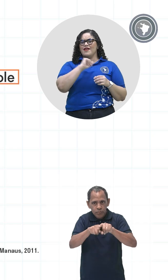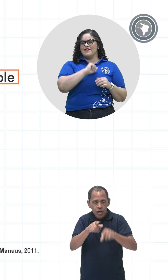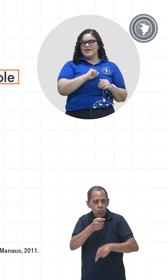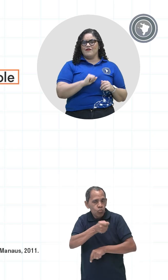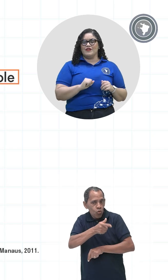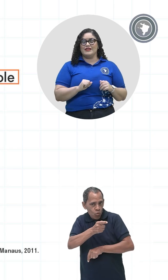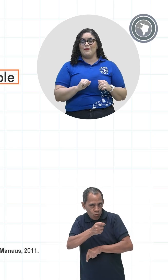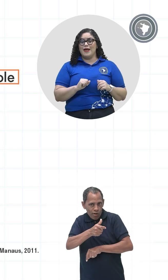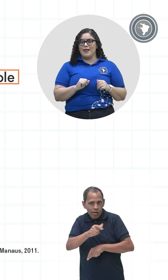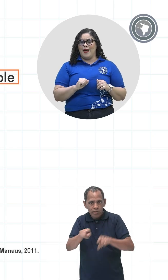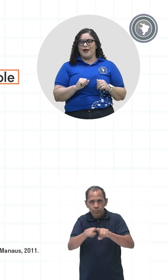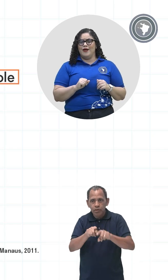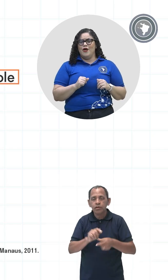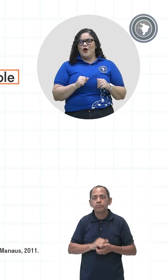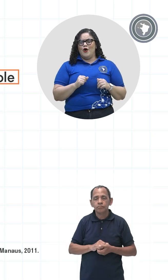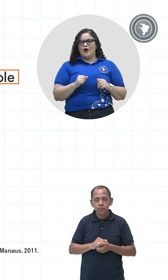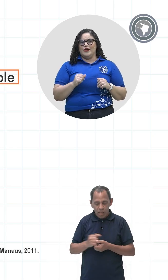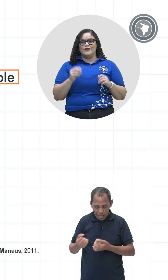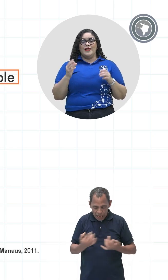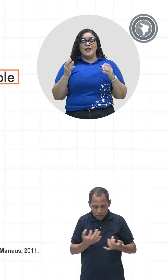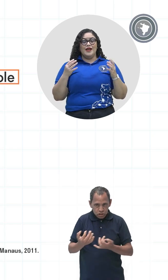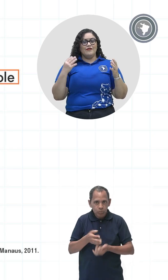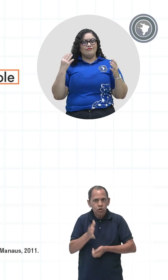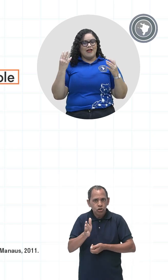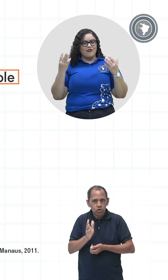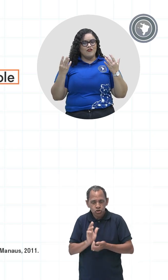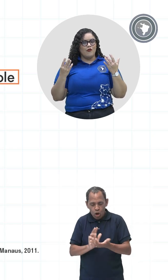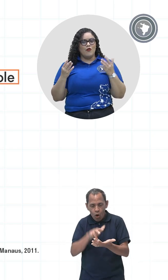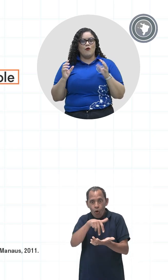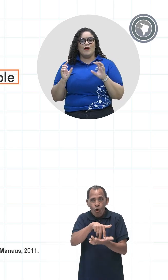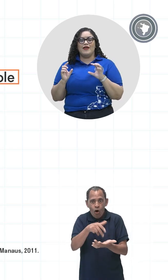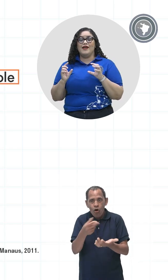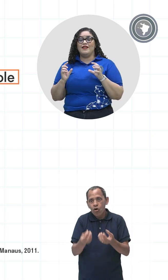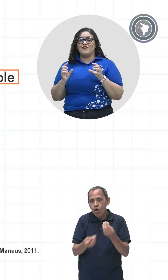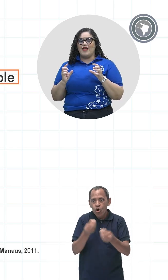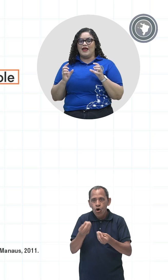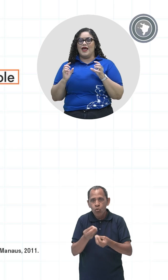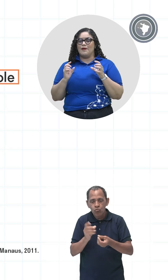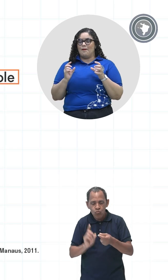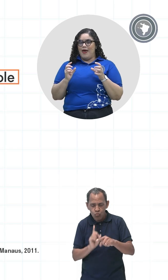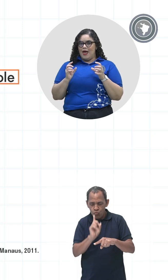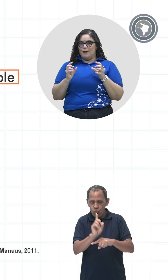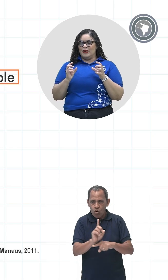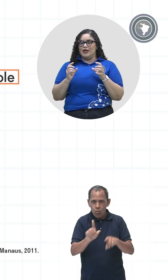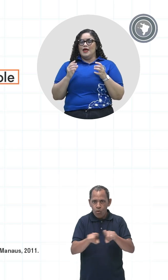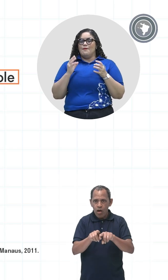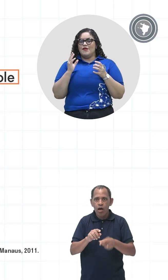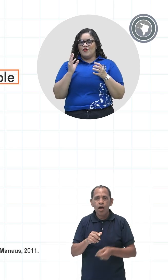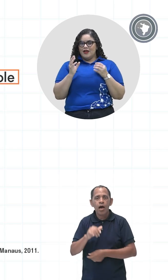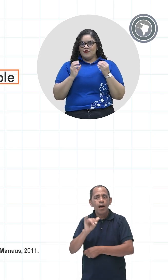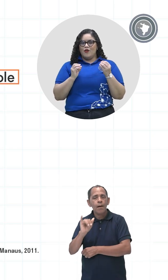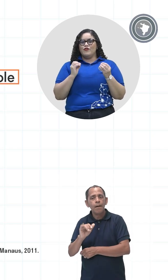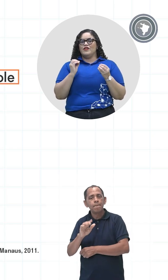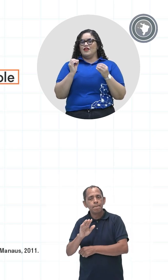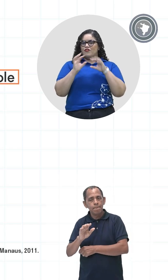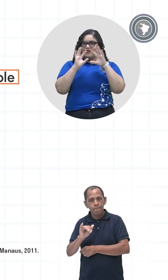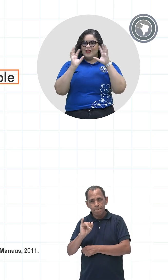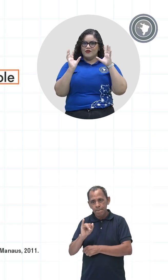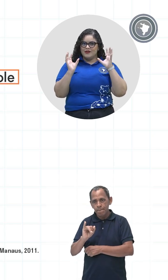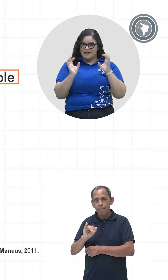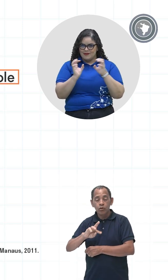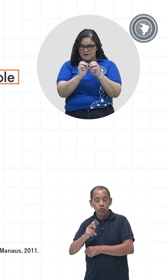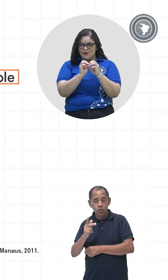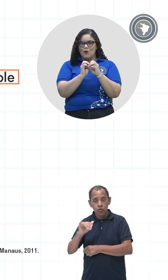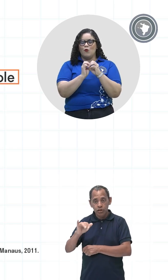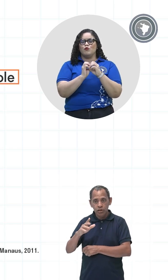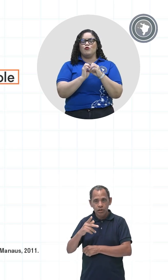vê-las, já se levanta a bailar. Ora, a gente colocou aqui em destaque a hipérbole, mas olhem só o seguinte,